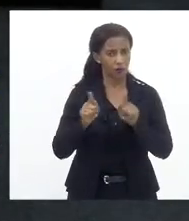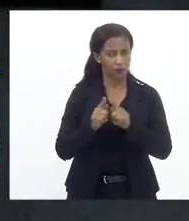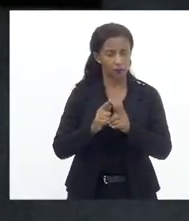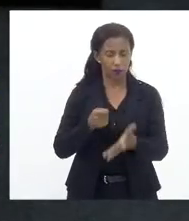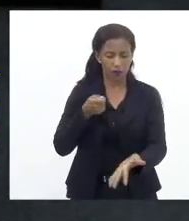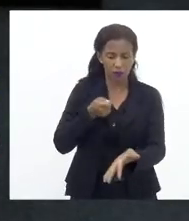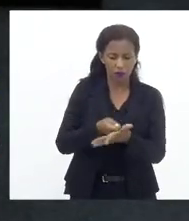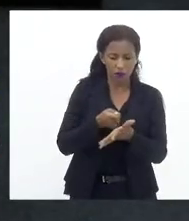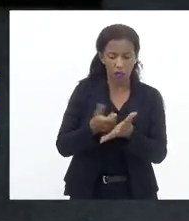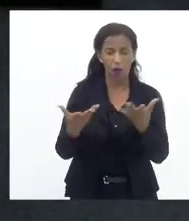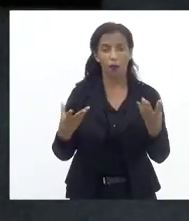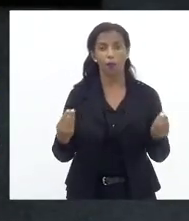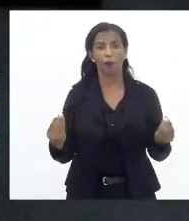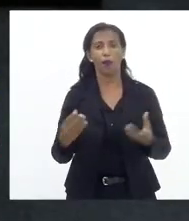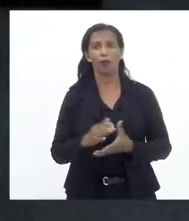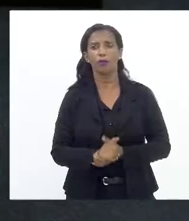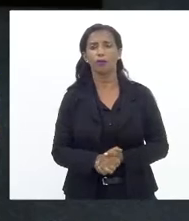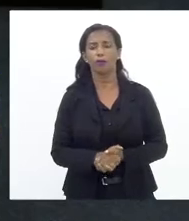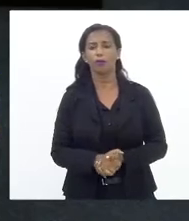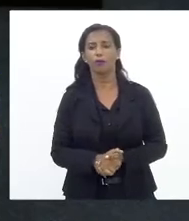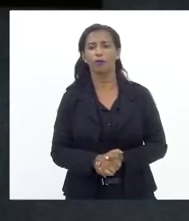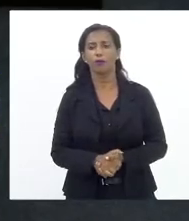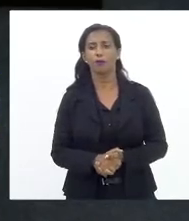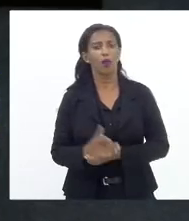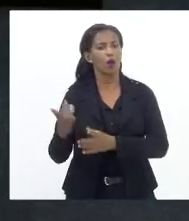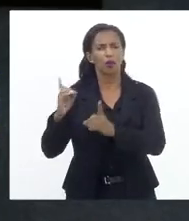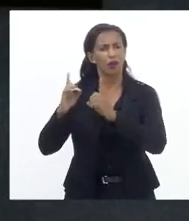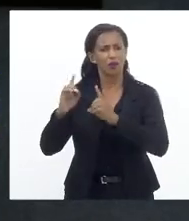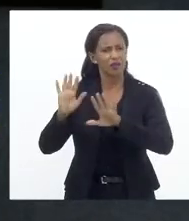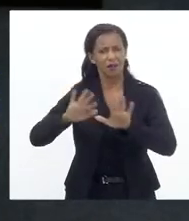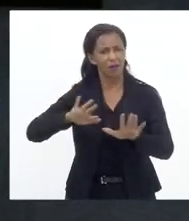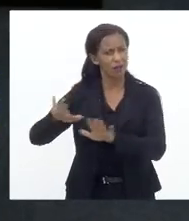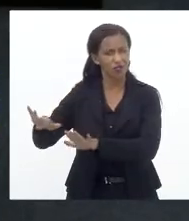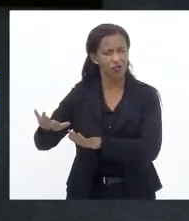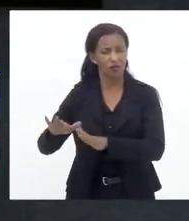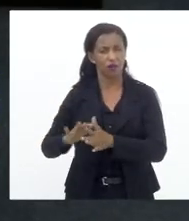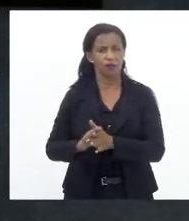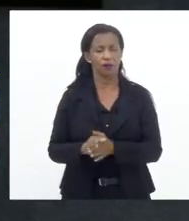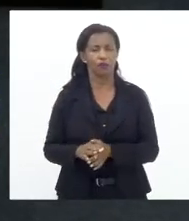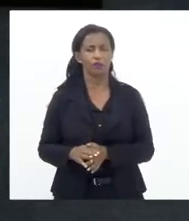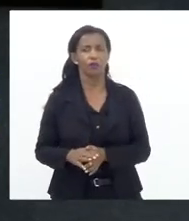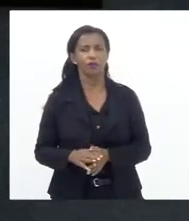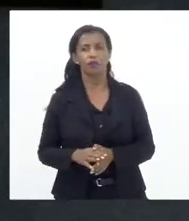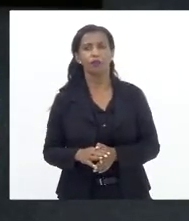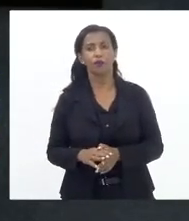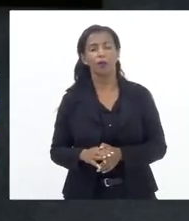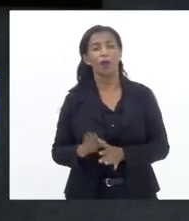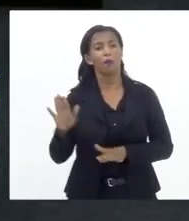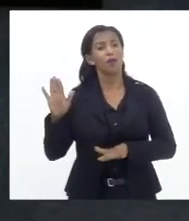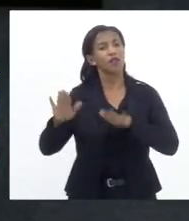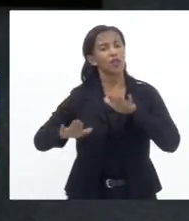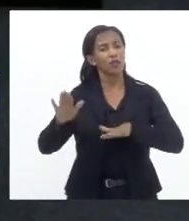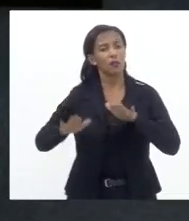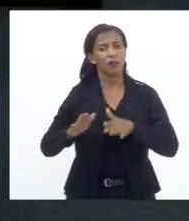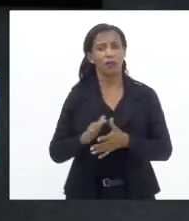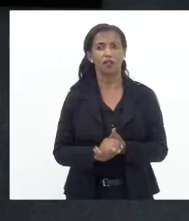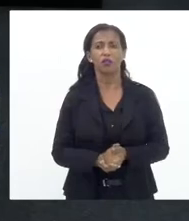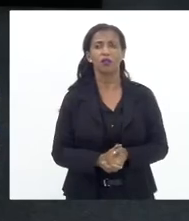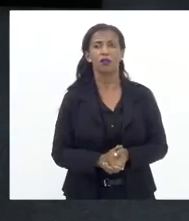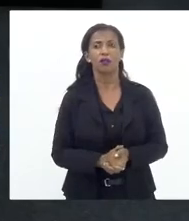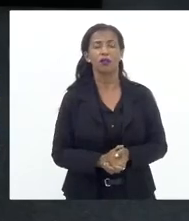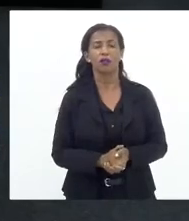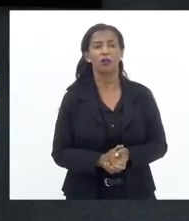insistido muito que é o seguinte não quero fazer o debate acabaram por não tema é que o debate sobre o EAD mas independentemente disso